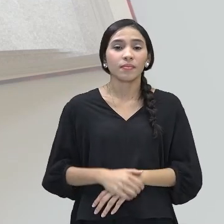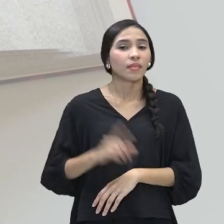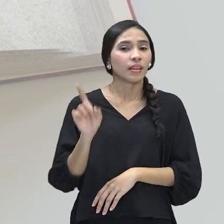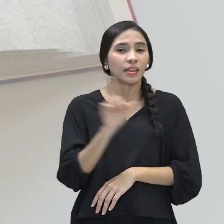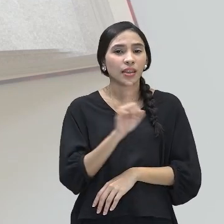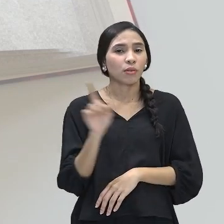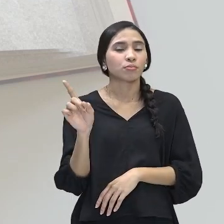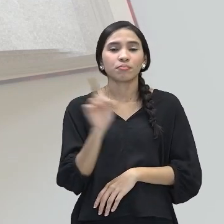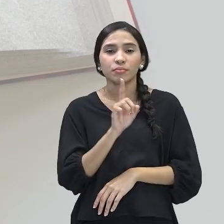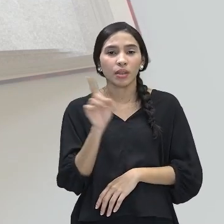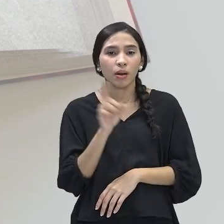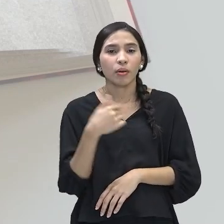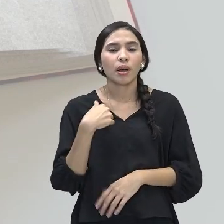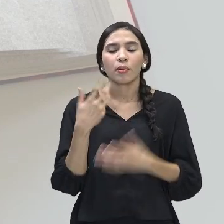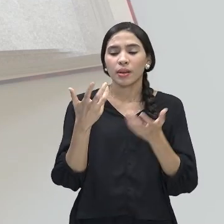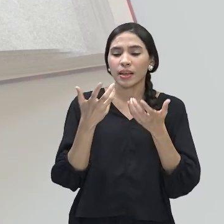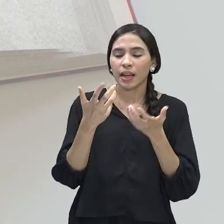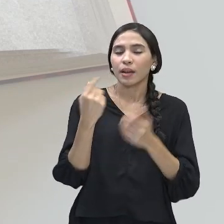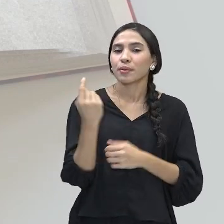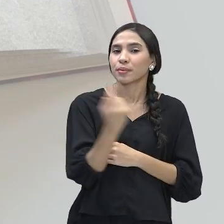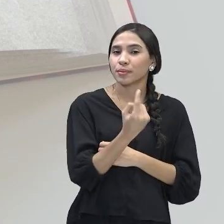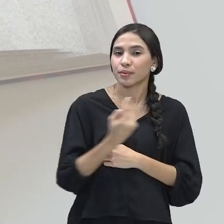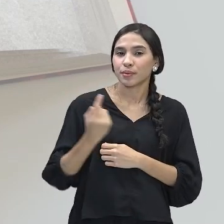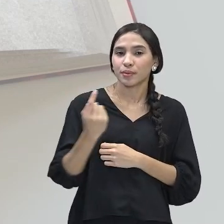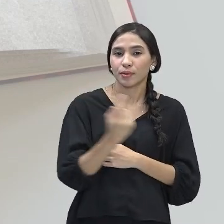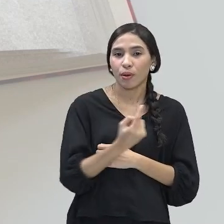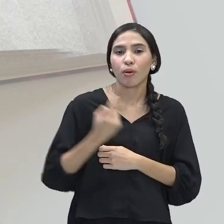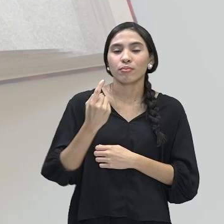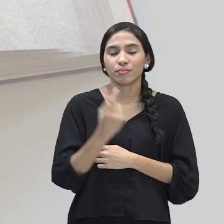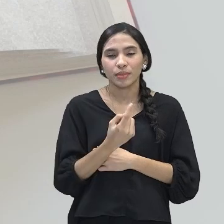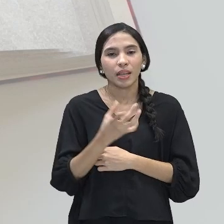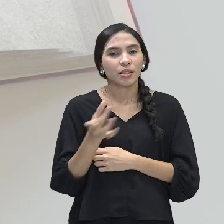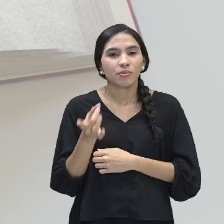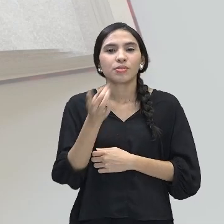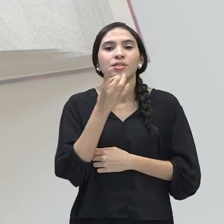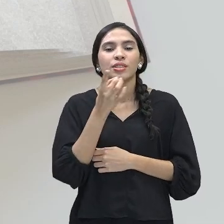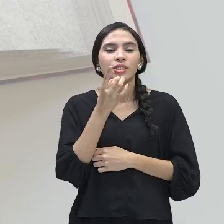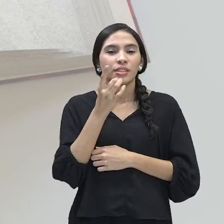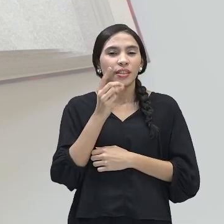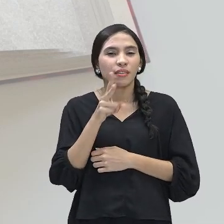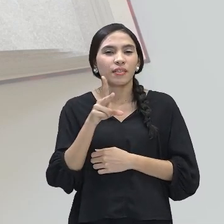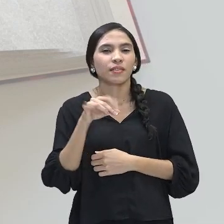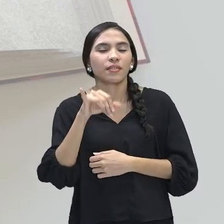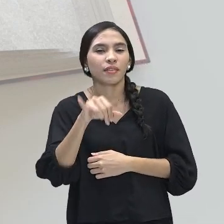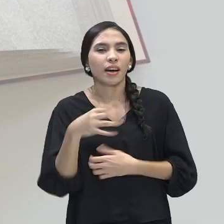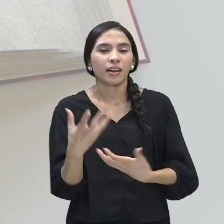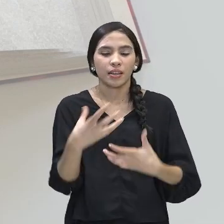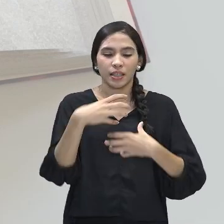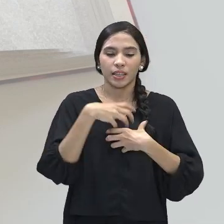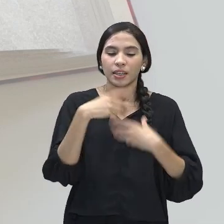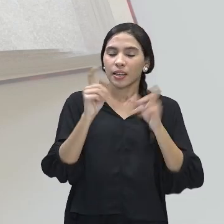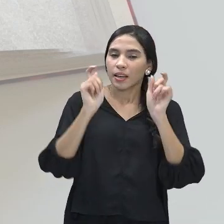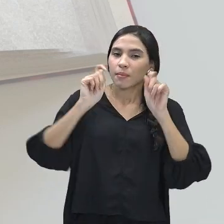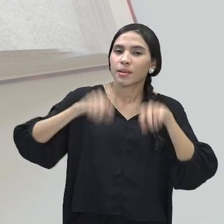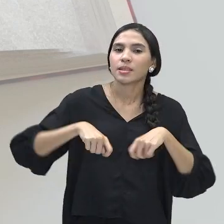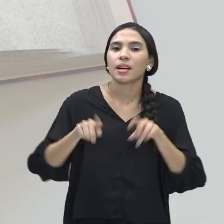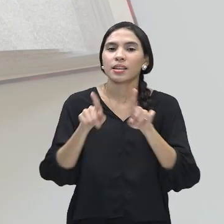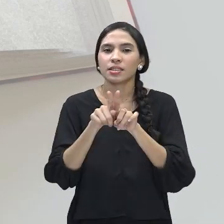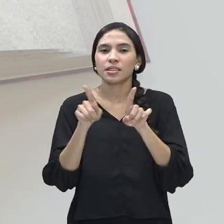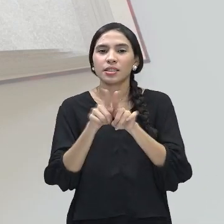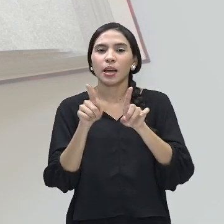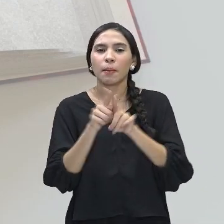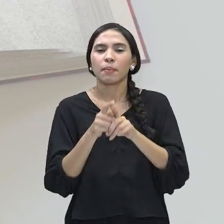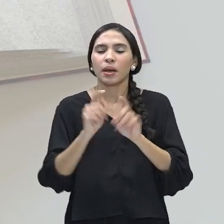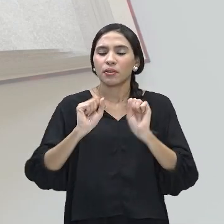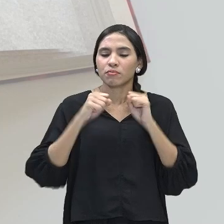nenhum Deus, quero estar só. E um dia virá, sim, um dia virá em mim a capacidade tão vermelha